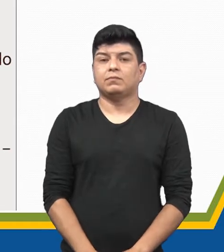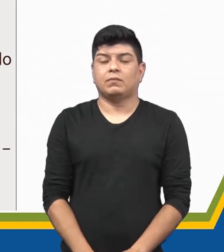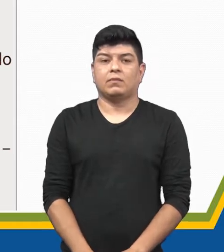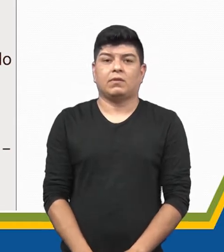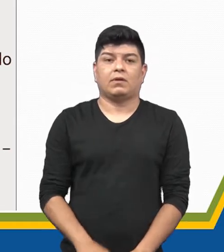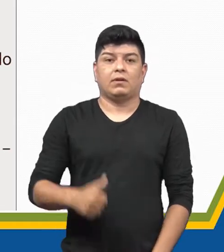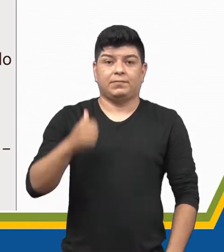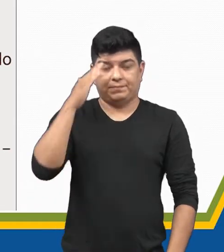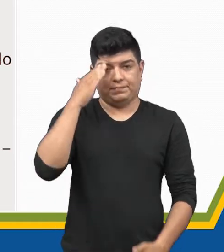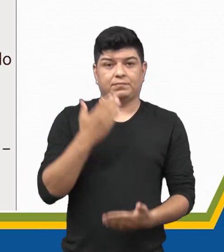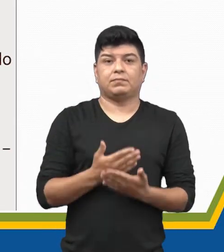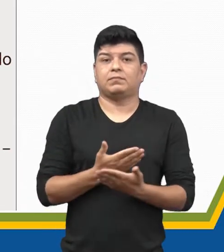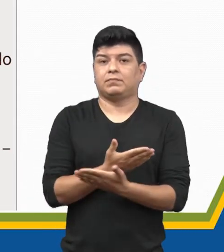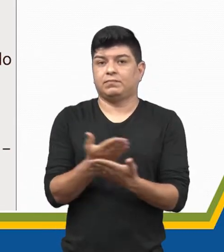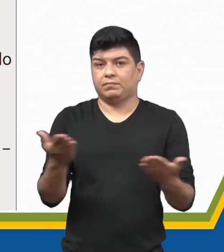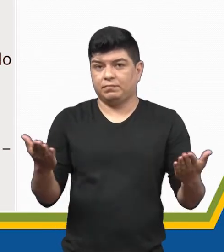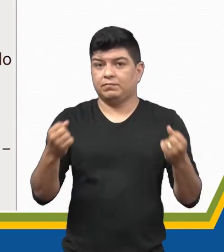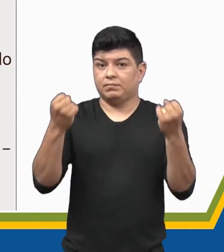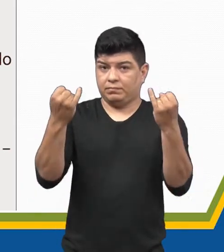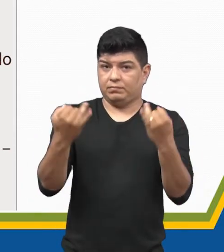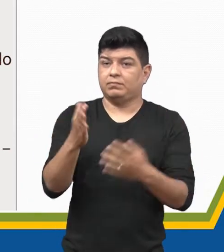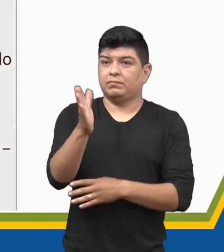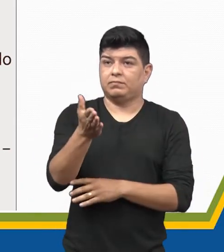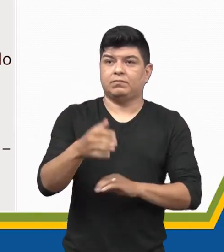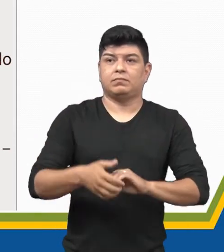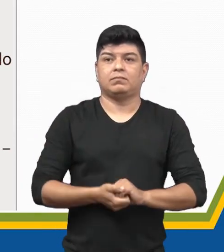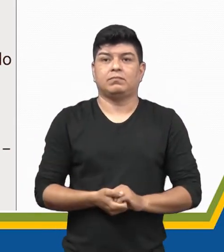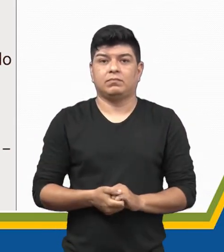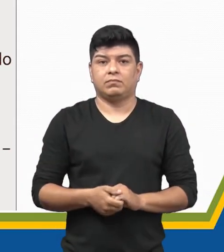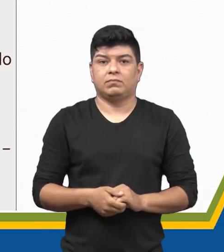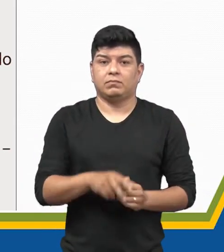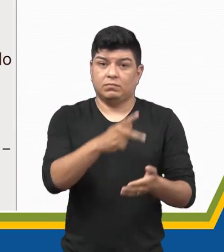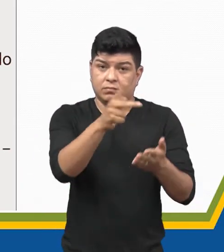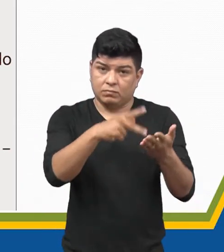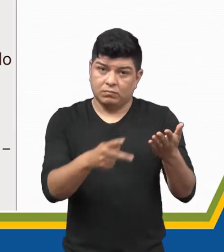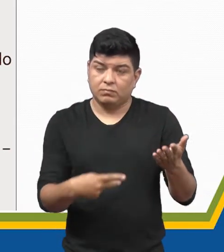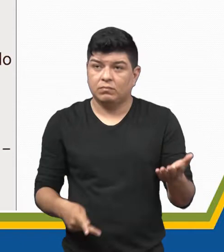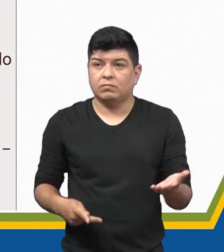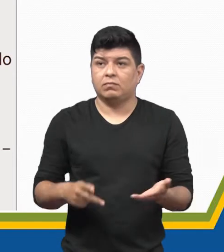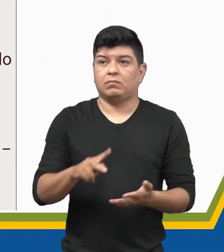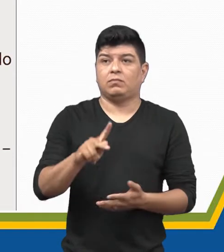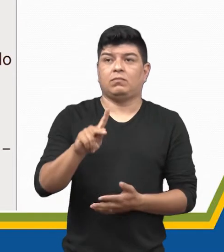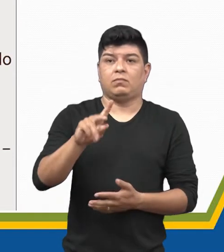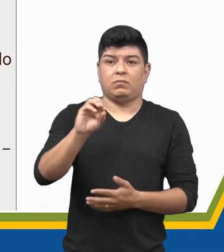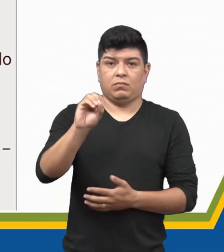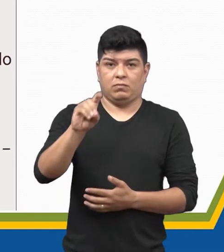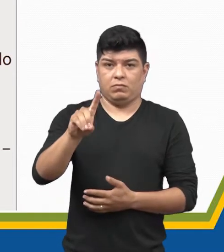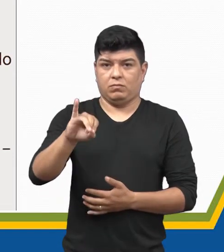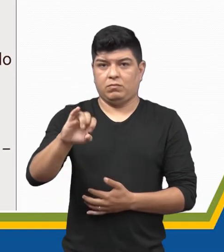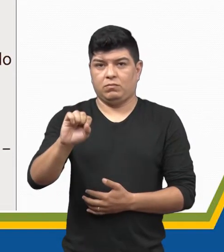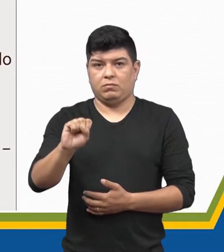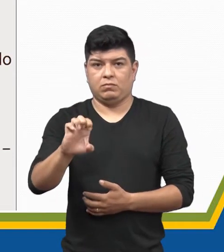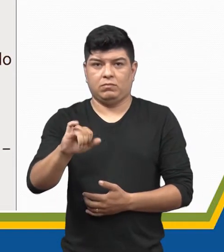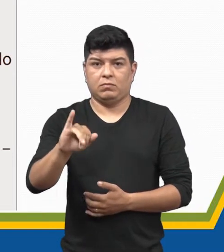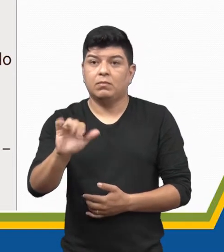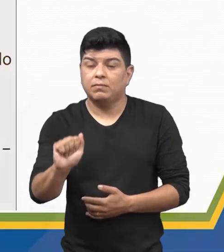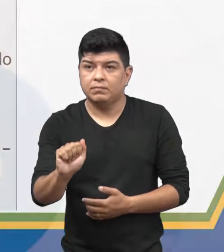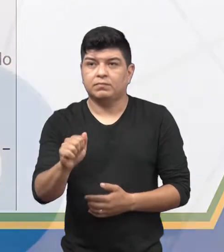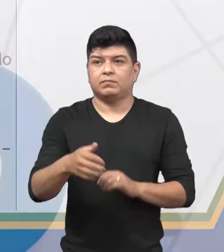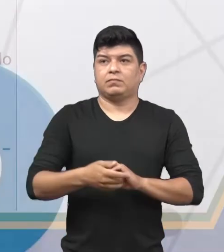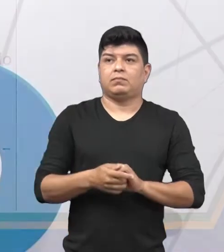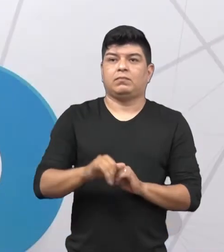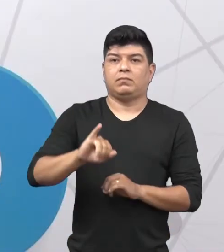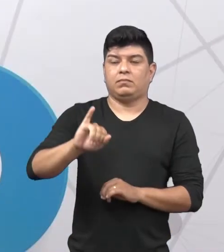primeiro, acredito que você já tenha ouvido falar nos poemas Ilíada e Odisseia. Inclusive, o poema